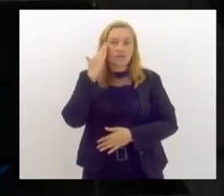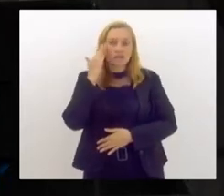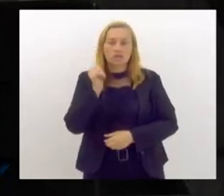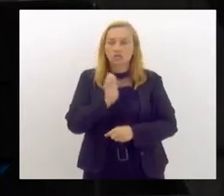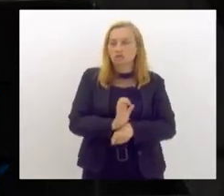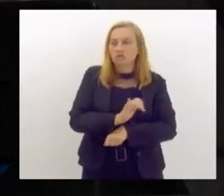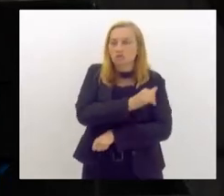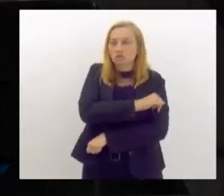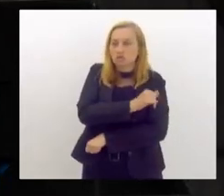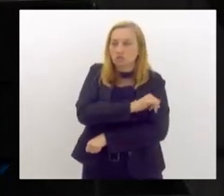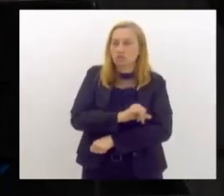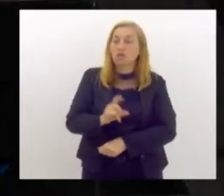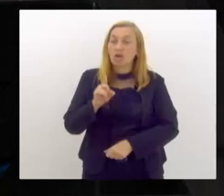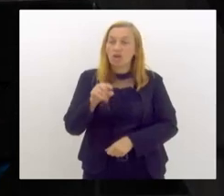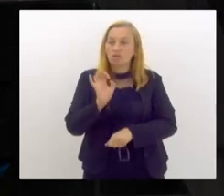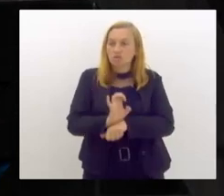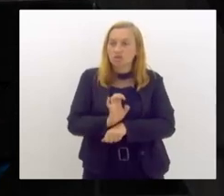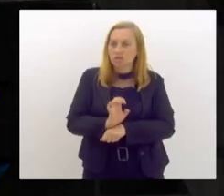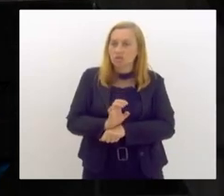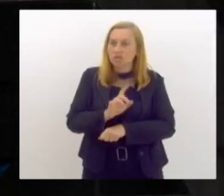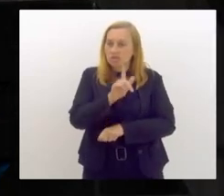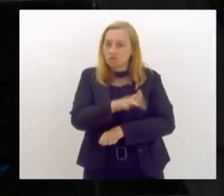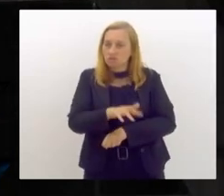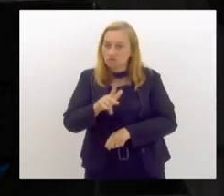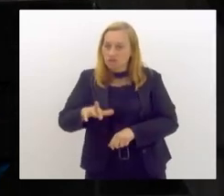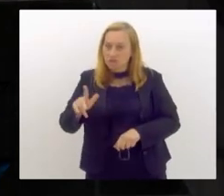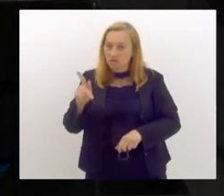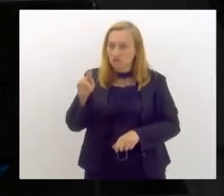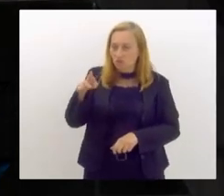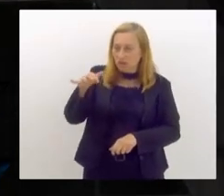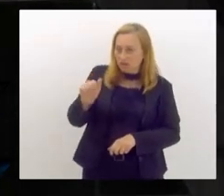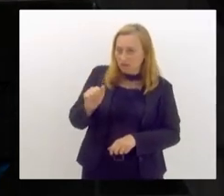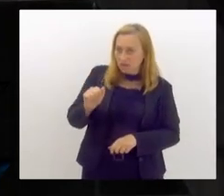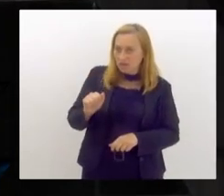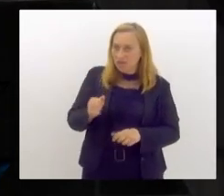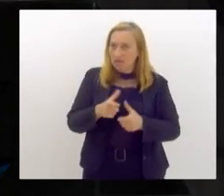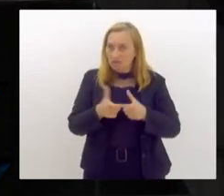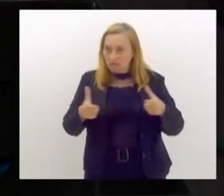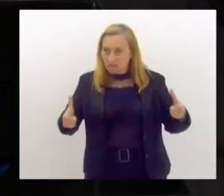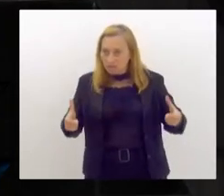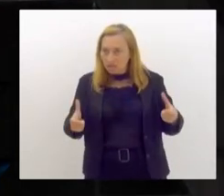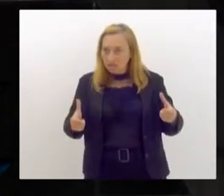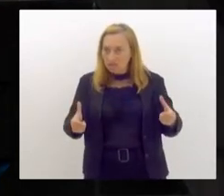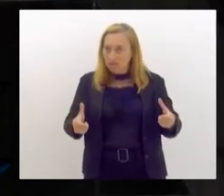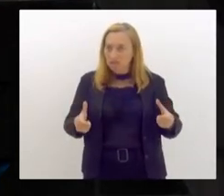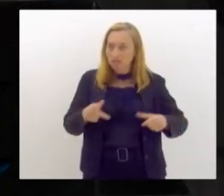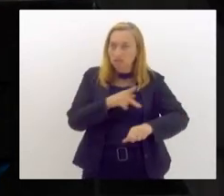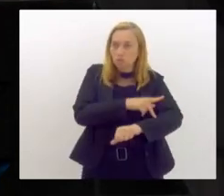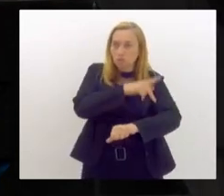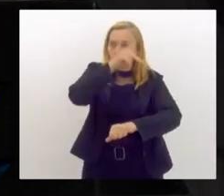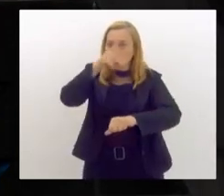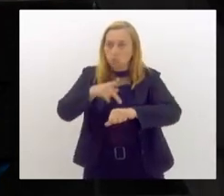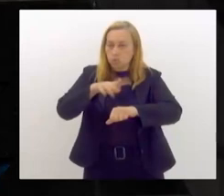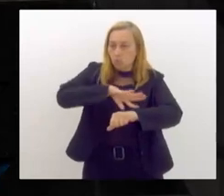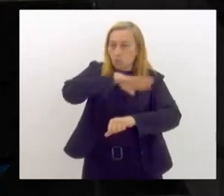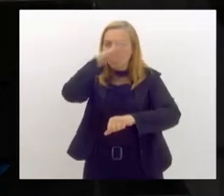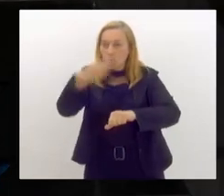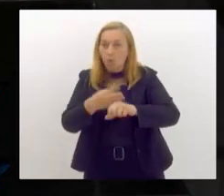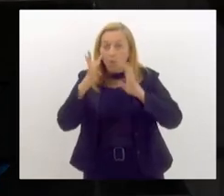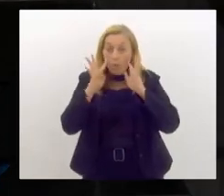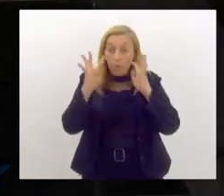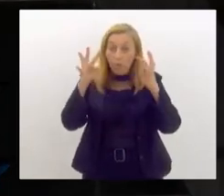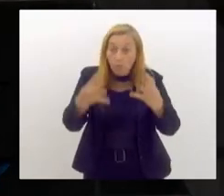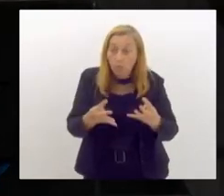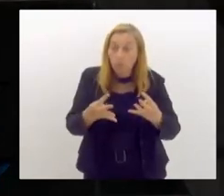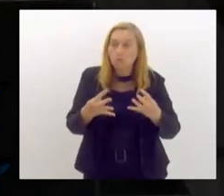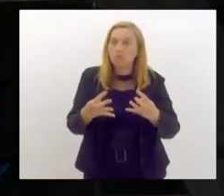Janeiro é um Estado que tem uma diversidade geográfica enorme, que tem cadeias montanhosas que exigem atenção e que